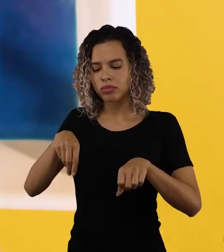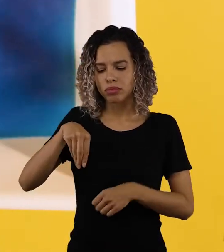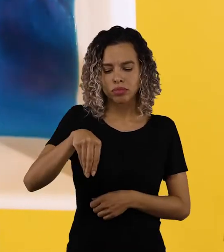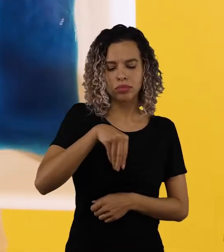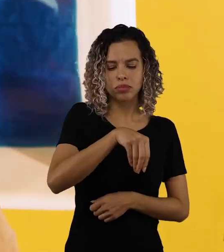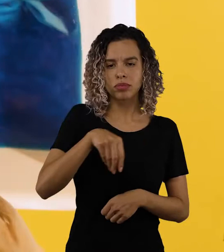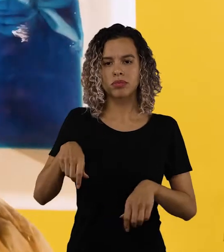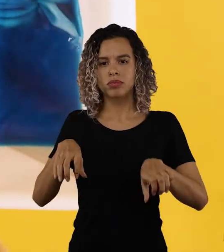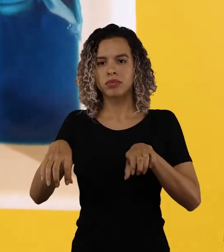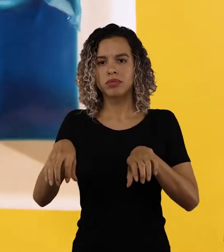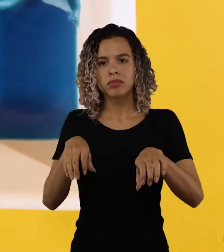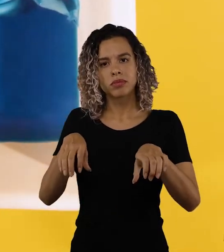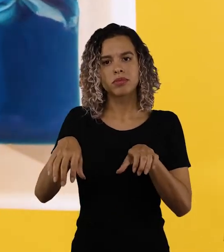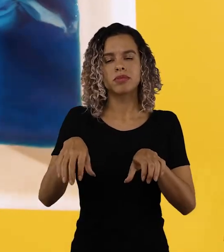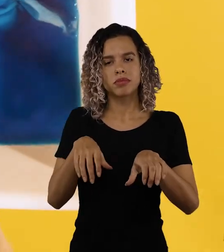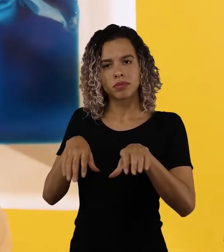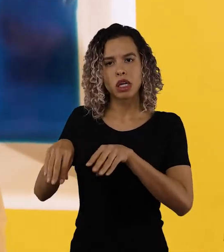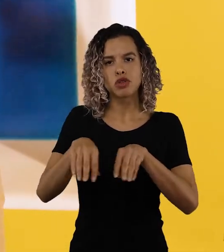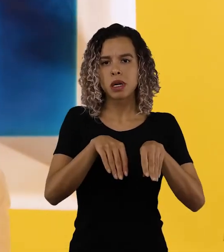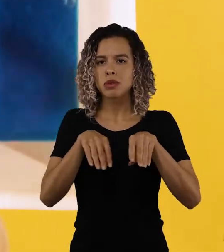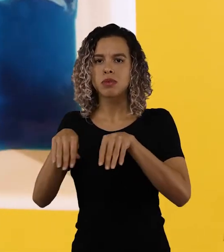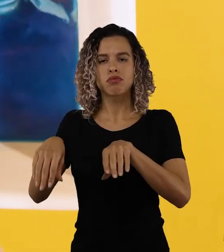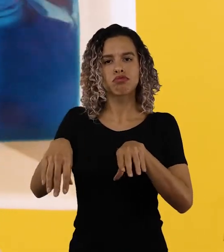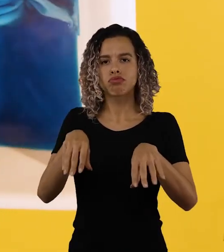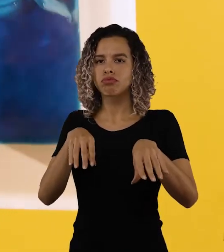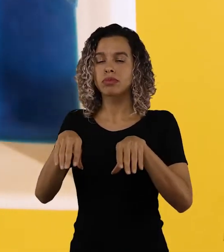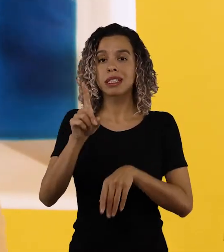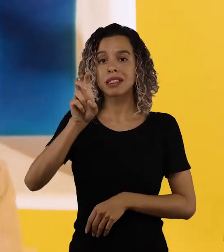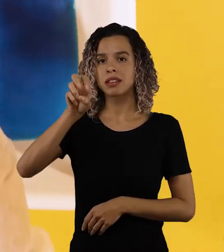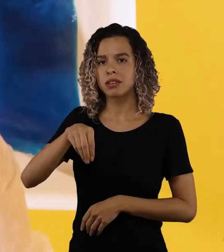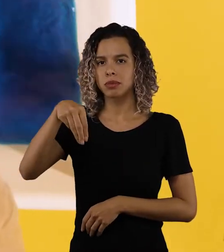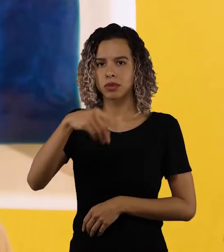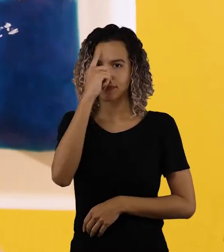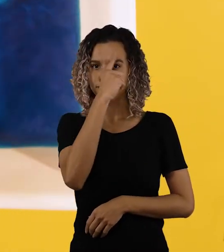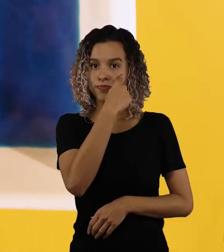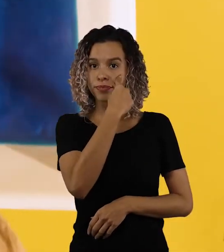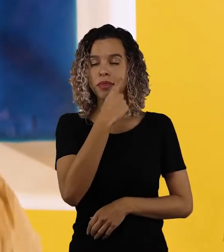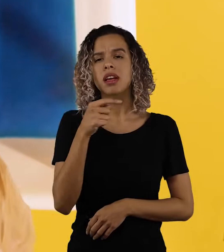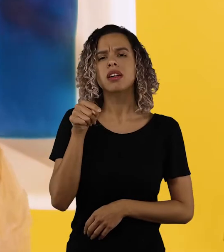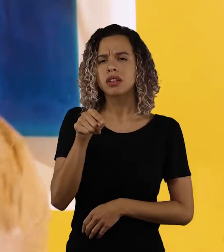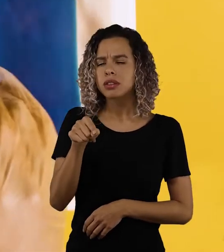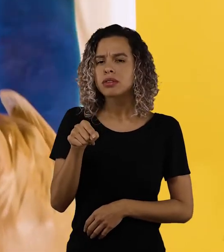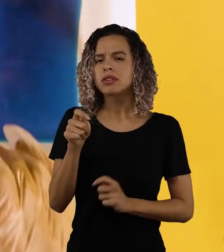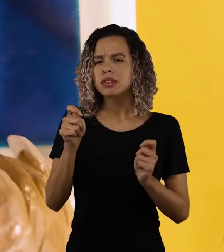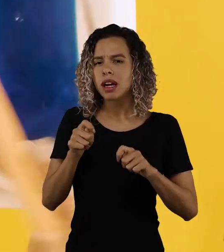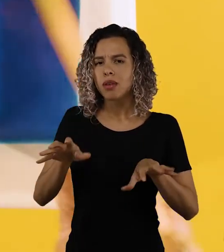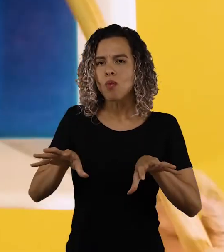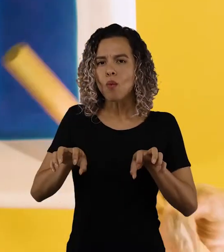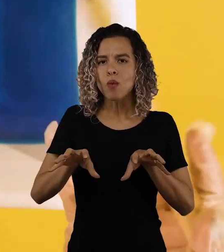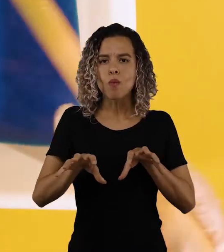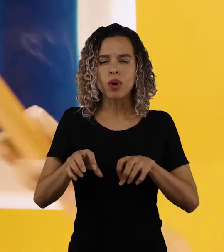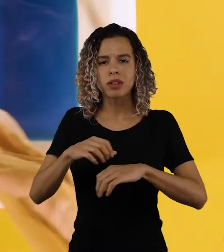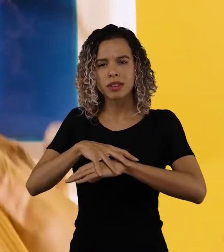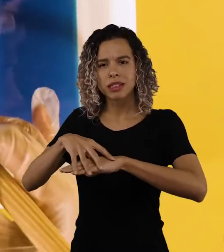vai mexer por aproximadamente 15 minutos. Esse tempo é o suficiente